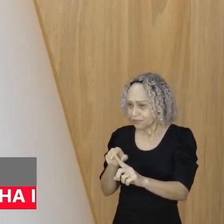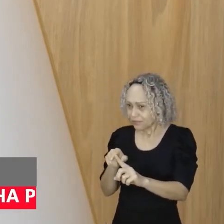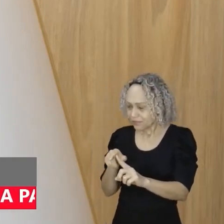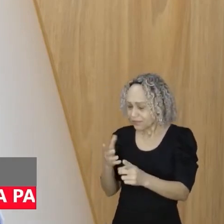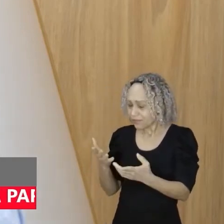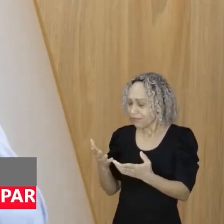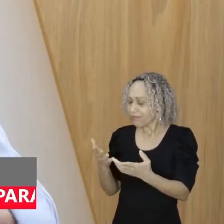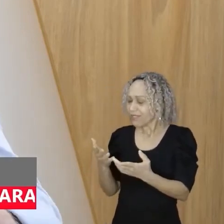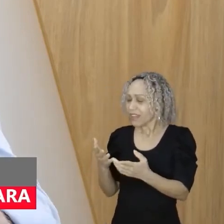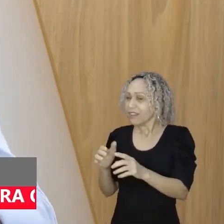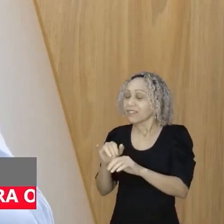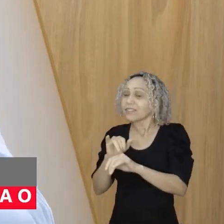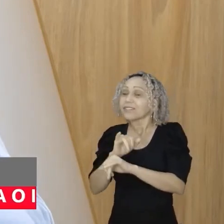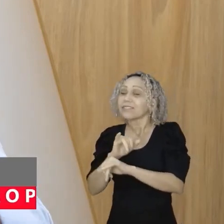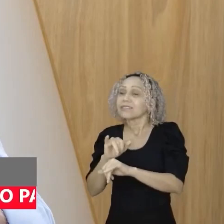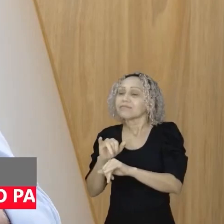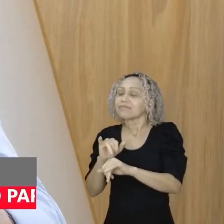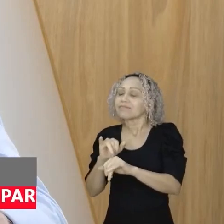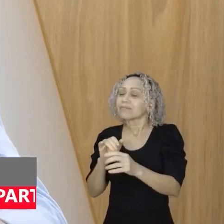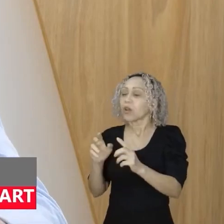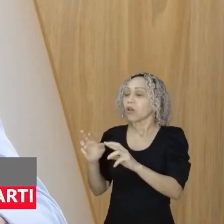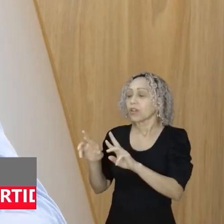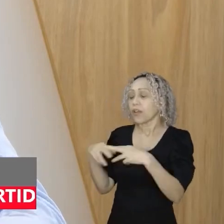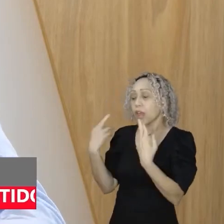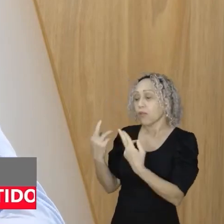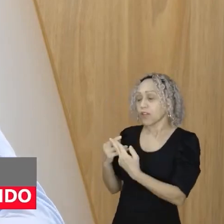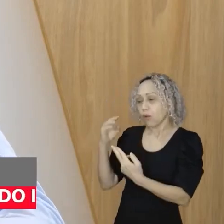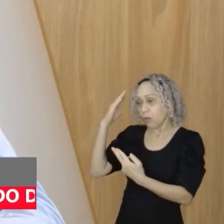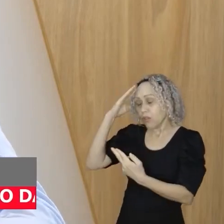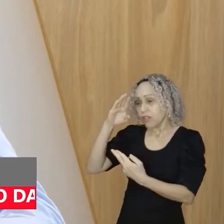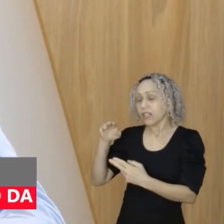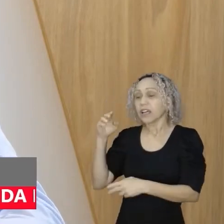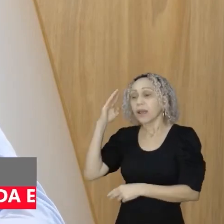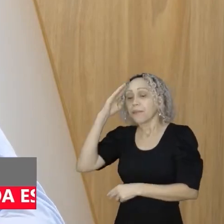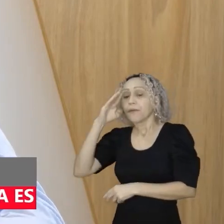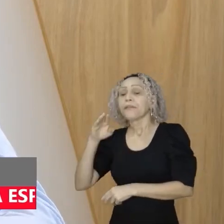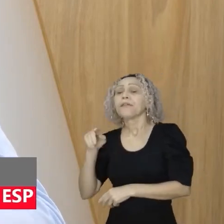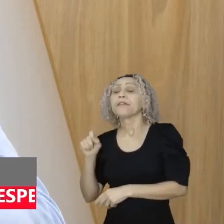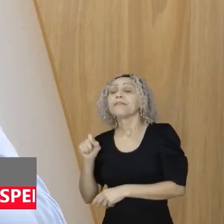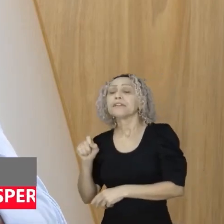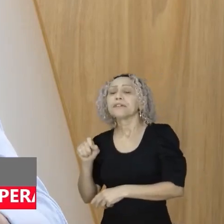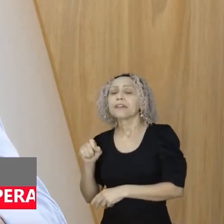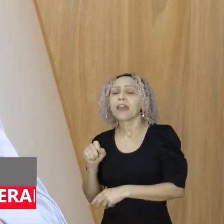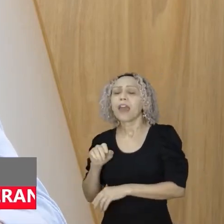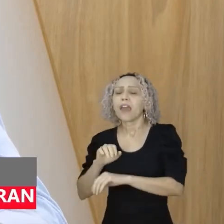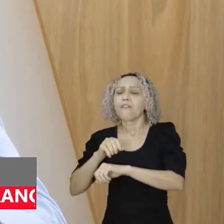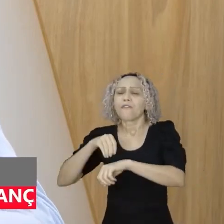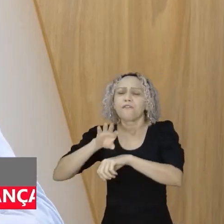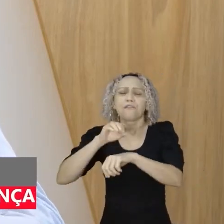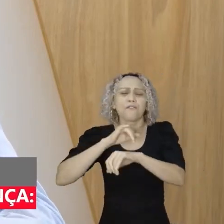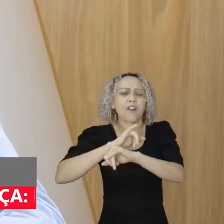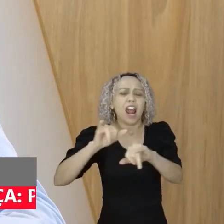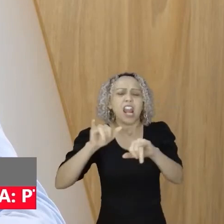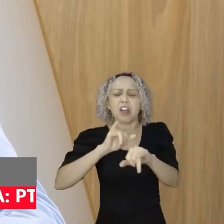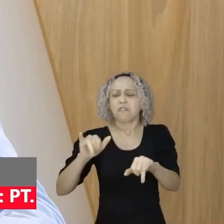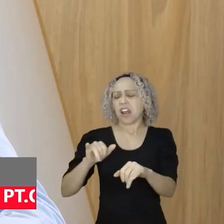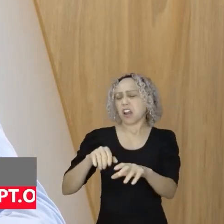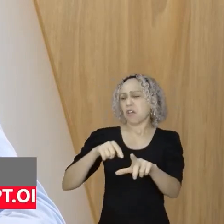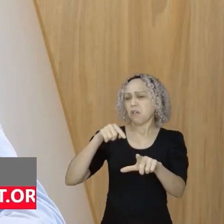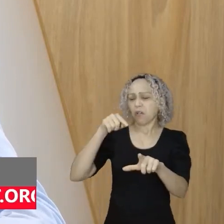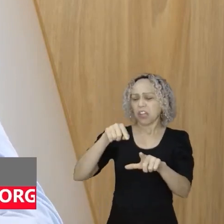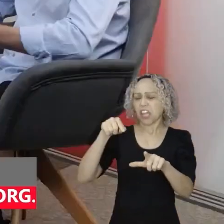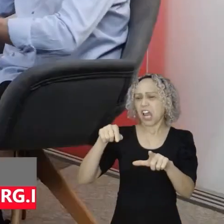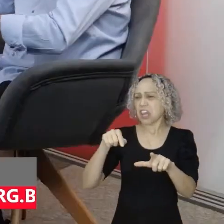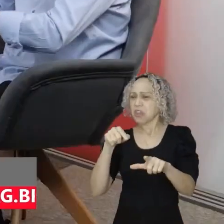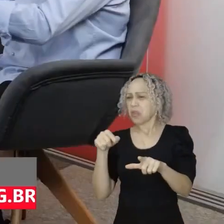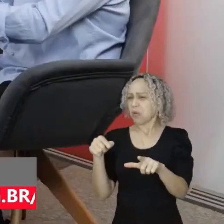fraudável. Imagina o incêndio que ia ser há um mês das eleições. Então tudo era planejado, ele sabia que o risco de perder era